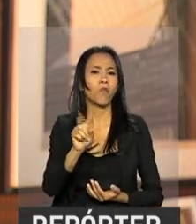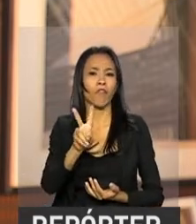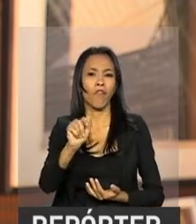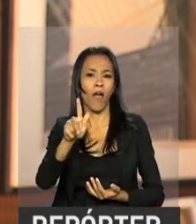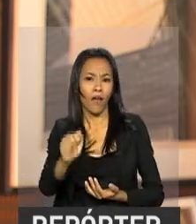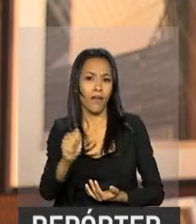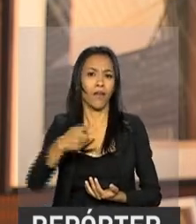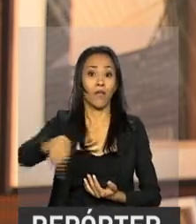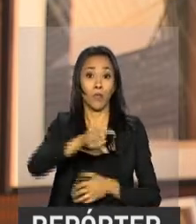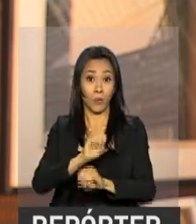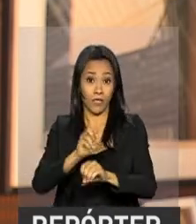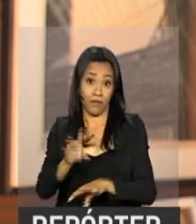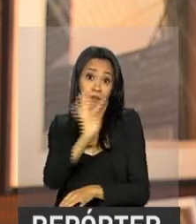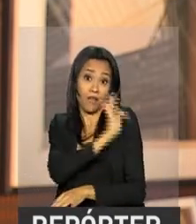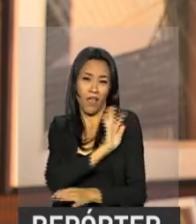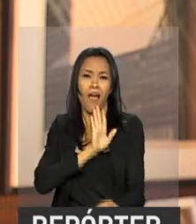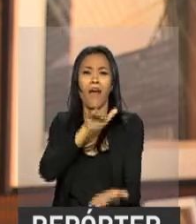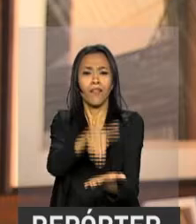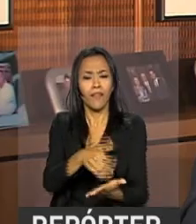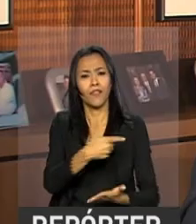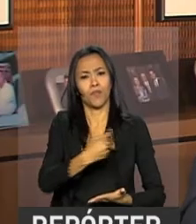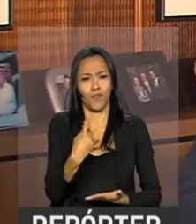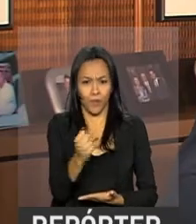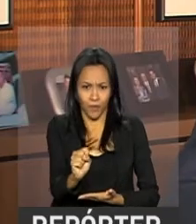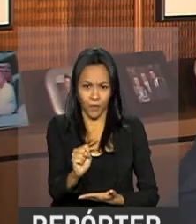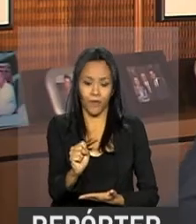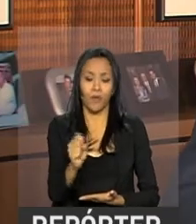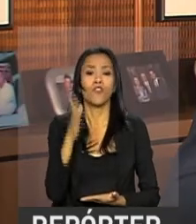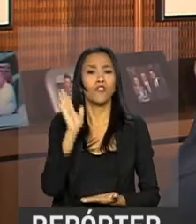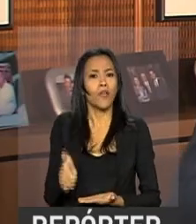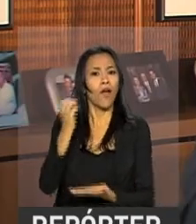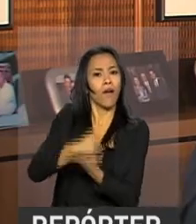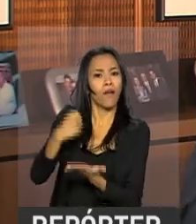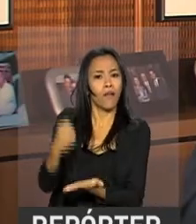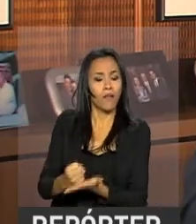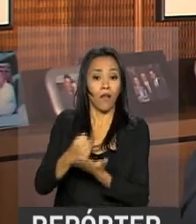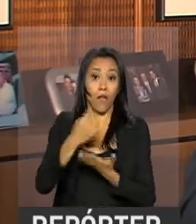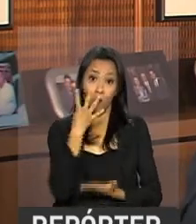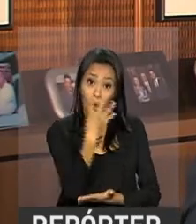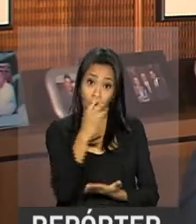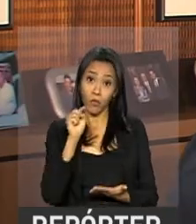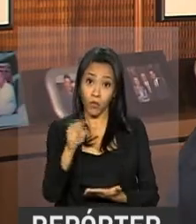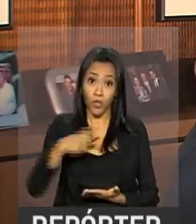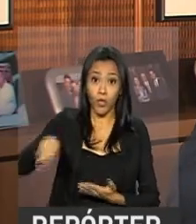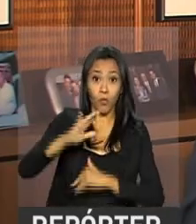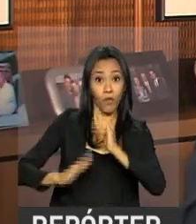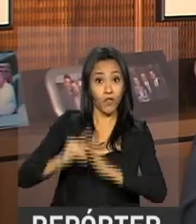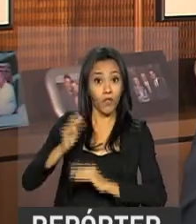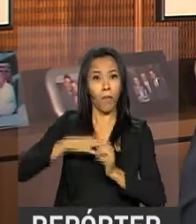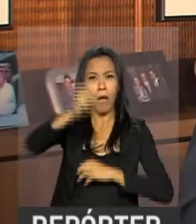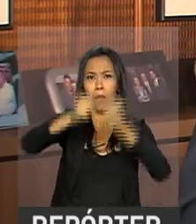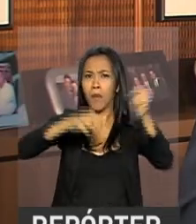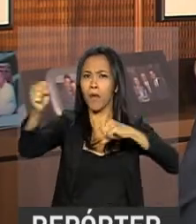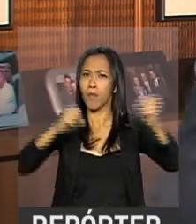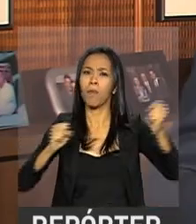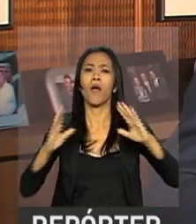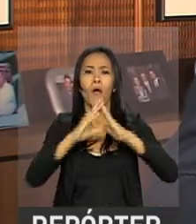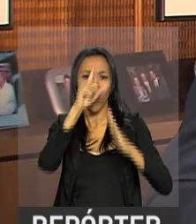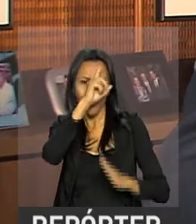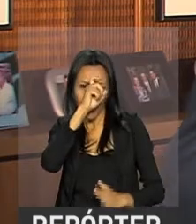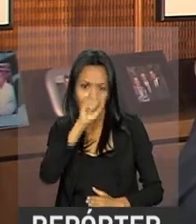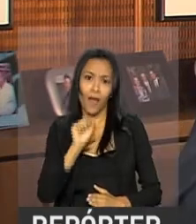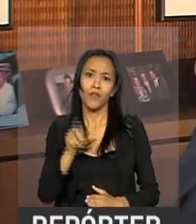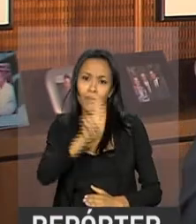profissionalizante até 2018 contratamos cerca de 4 mil profissionais que os hospitais universitários e